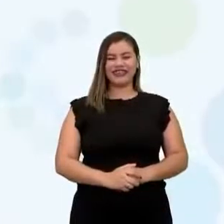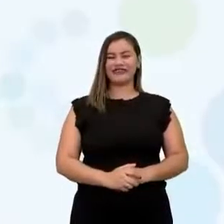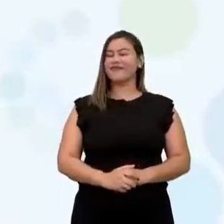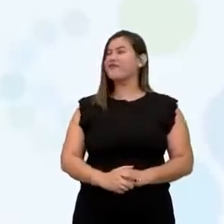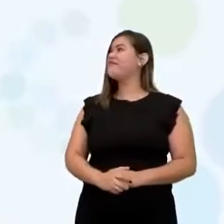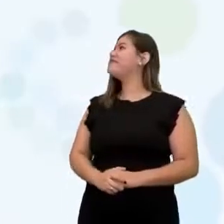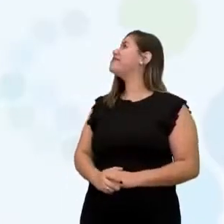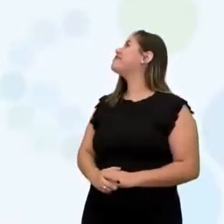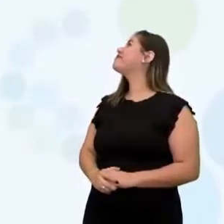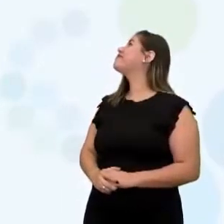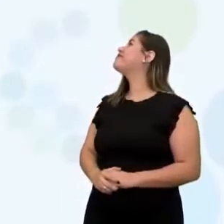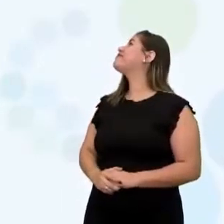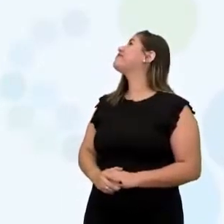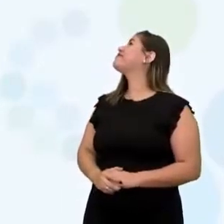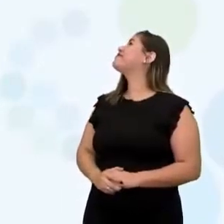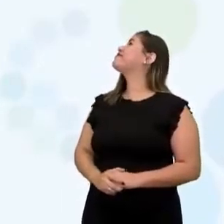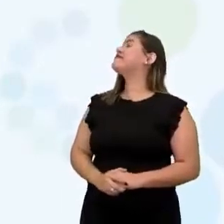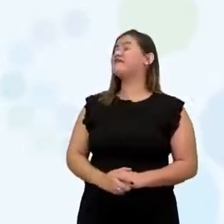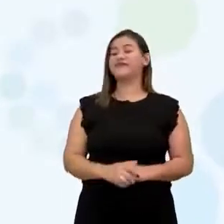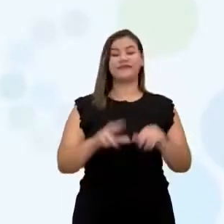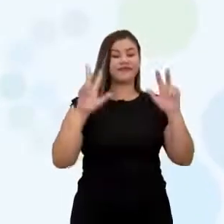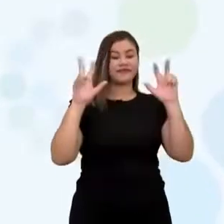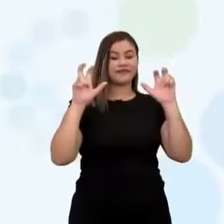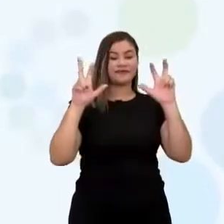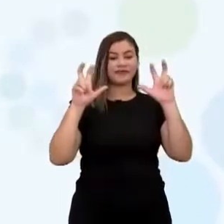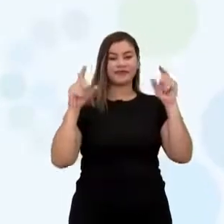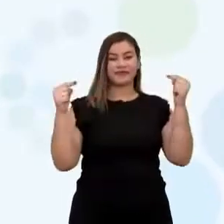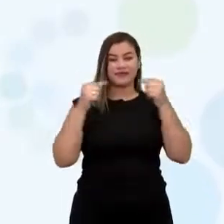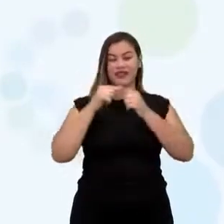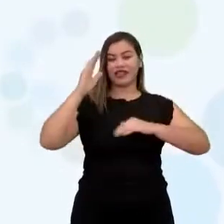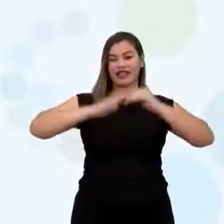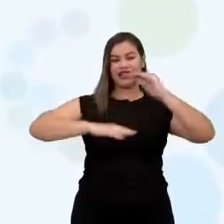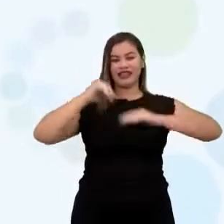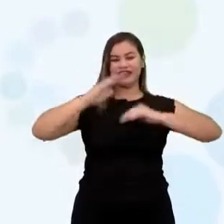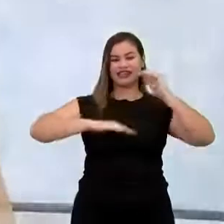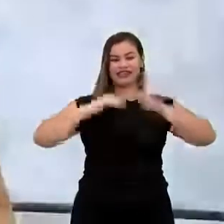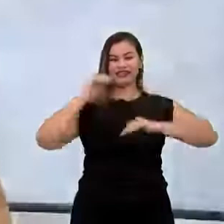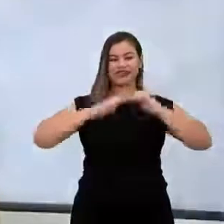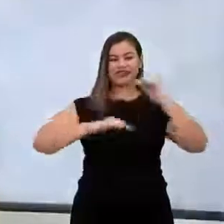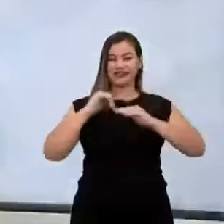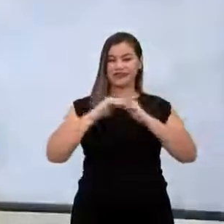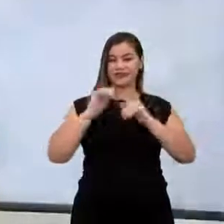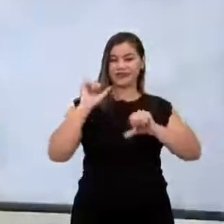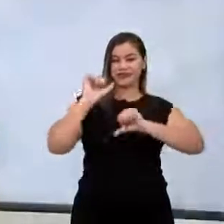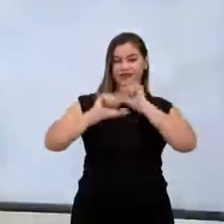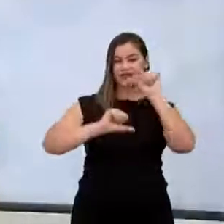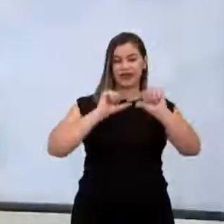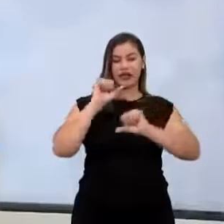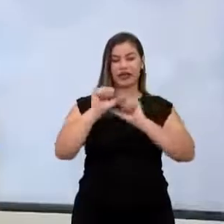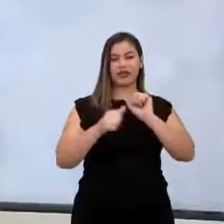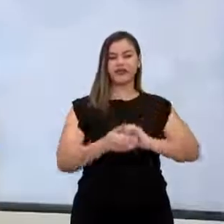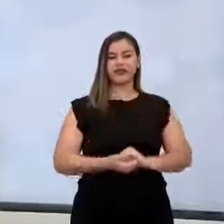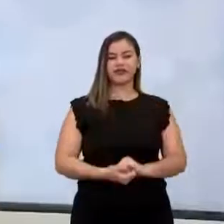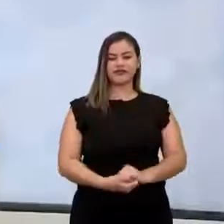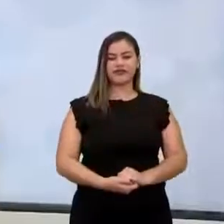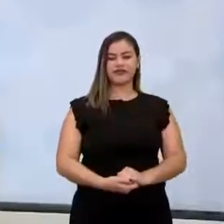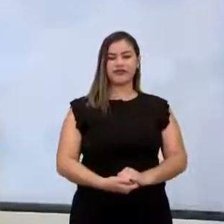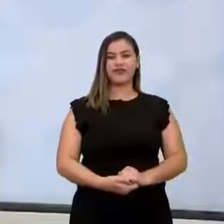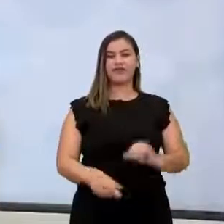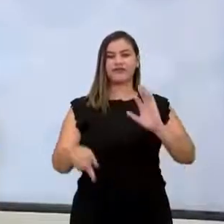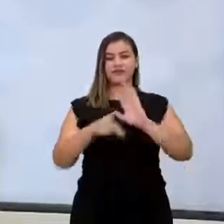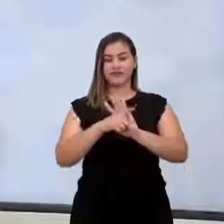Como funciona o Brasil? É uma habilidade de transição, né? Uma habilidade lá do quinto ano que vamos trabalhar no sexto, mas